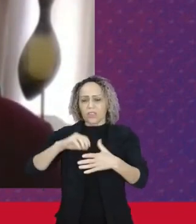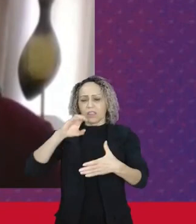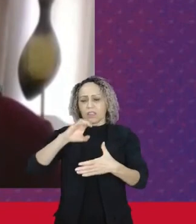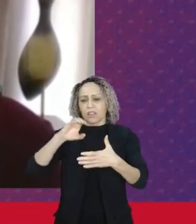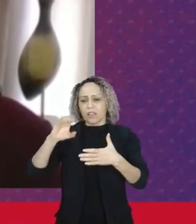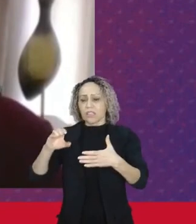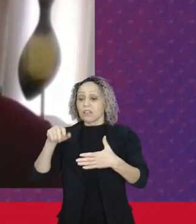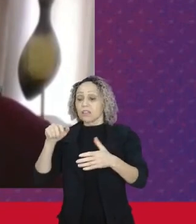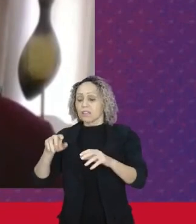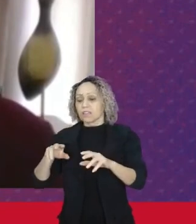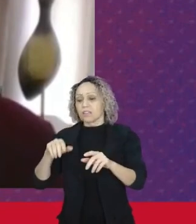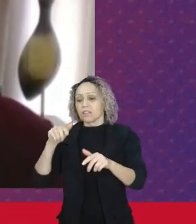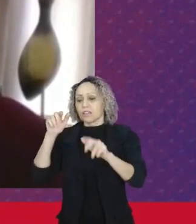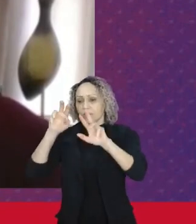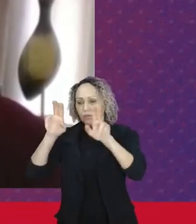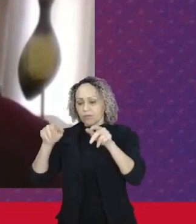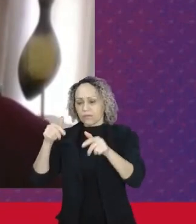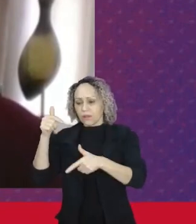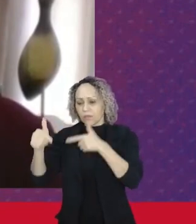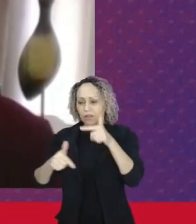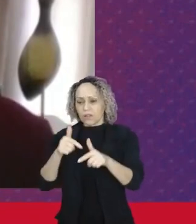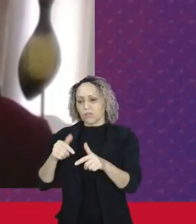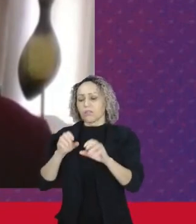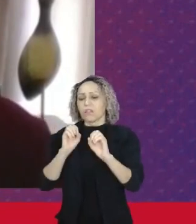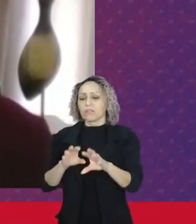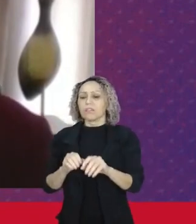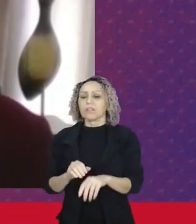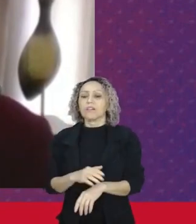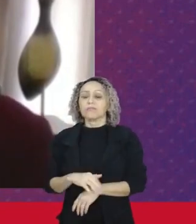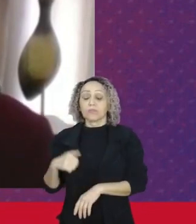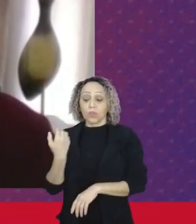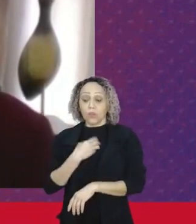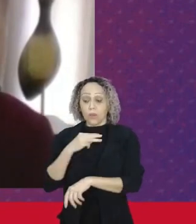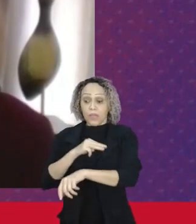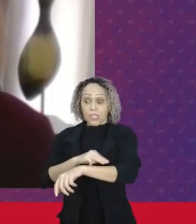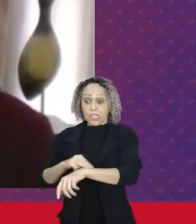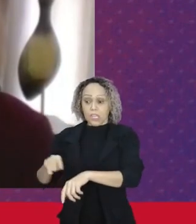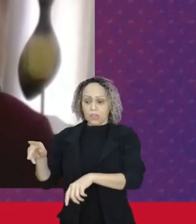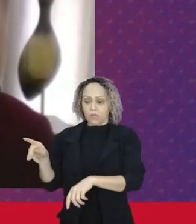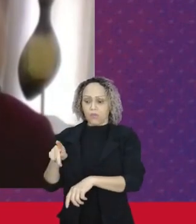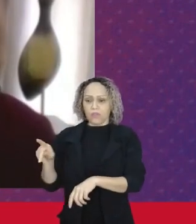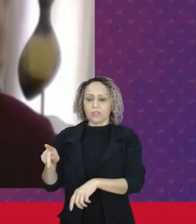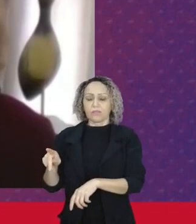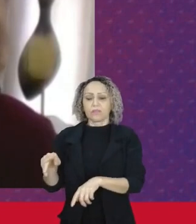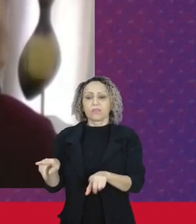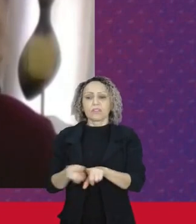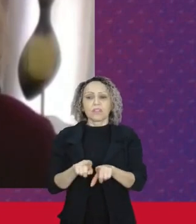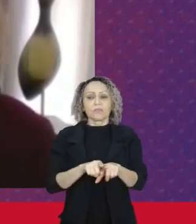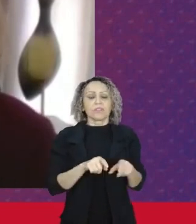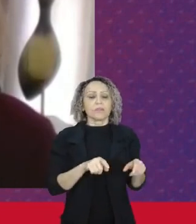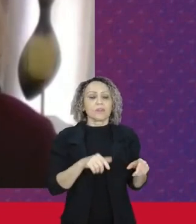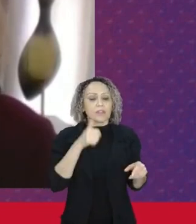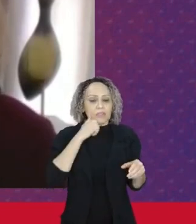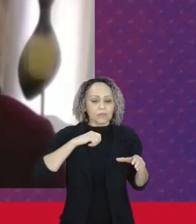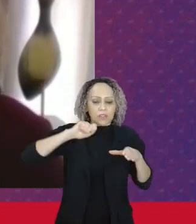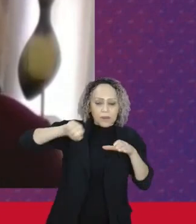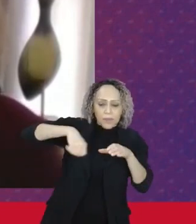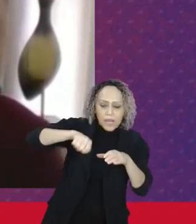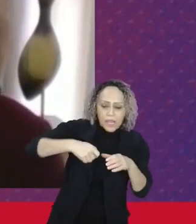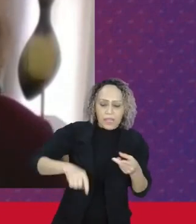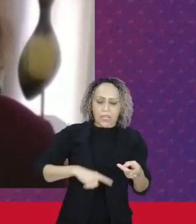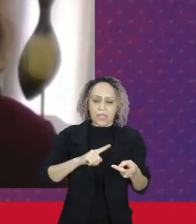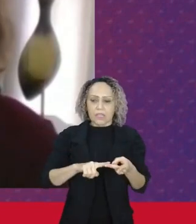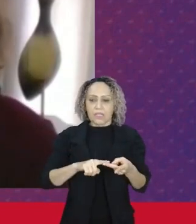A maior parte é o magistério, somos nós, professoras, mas nós temos também as merendeiras, temos